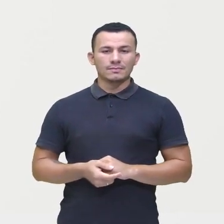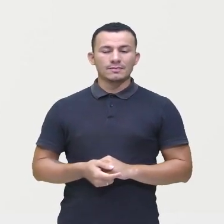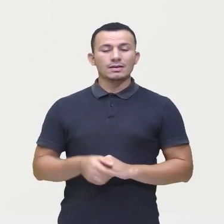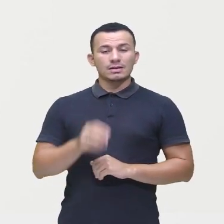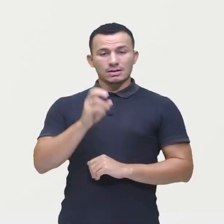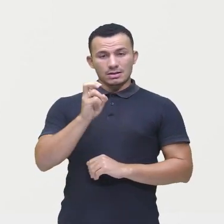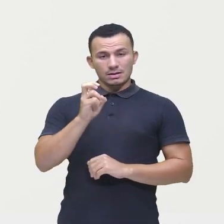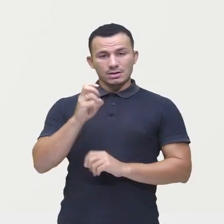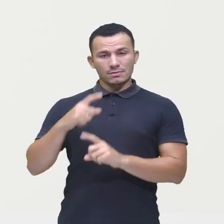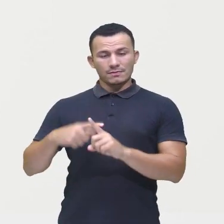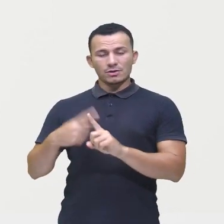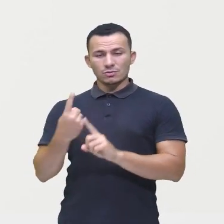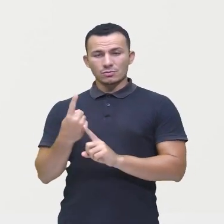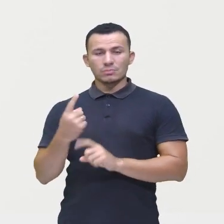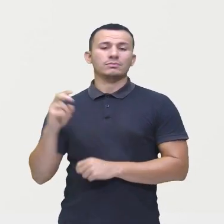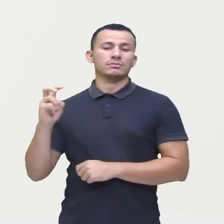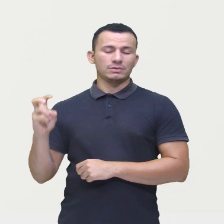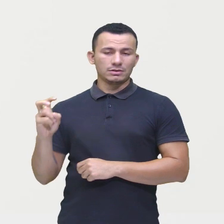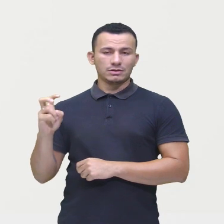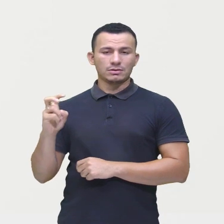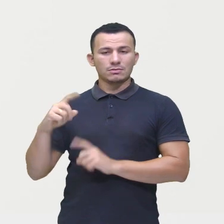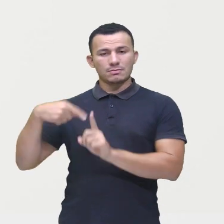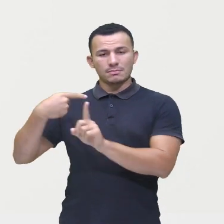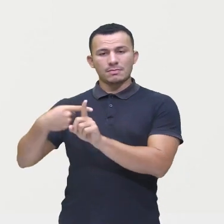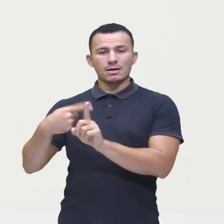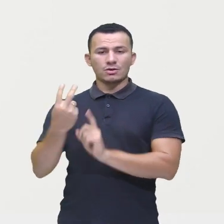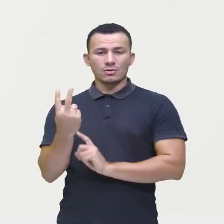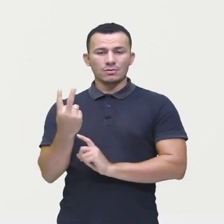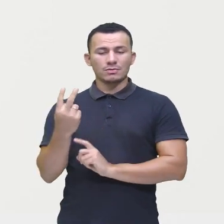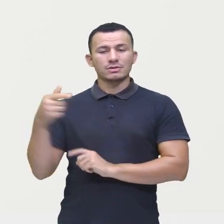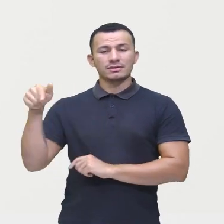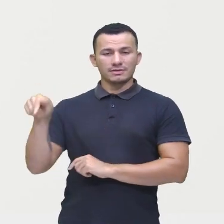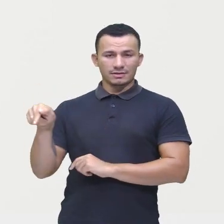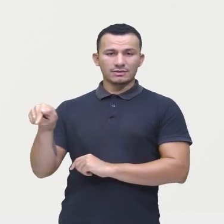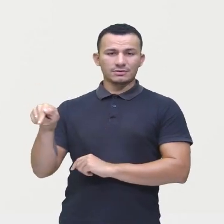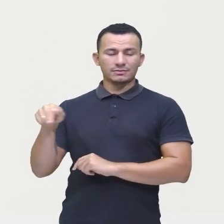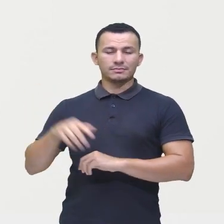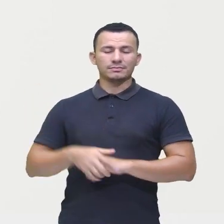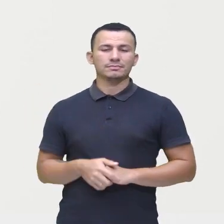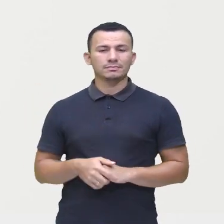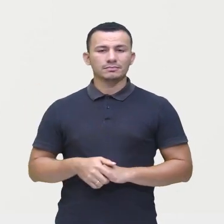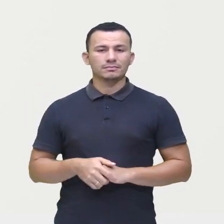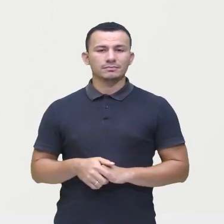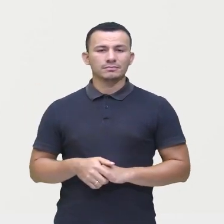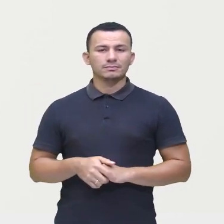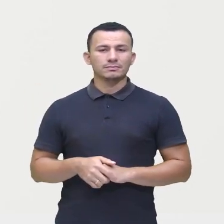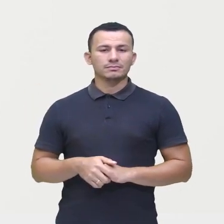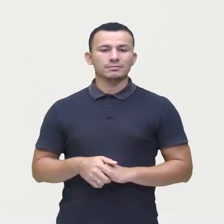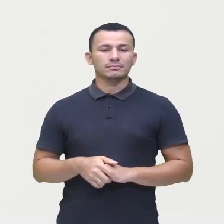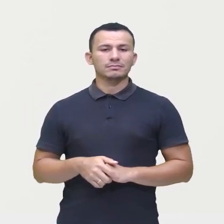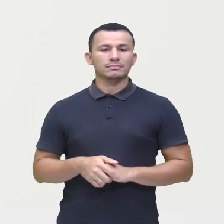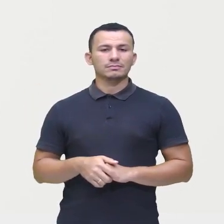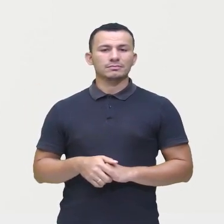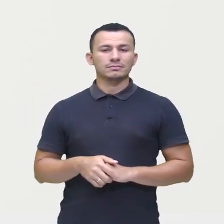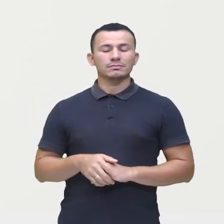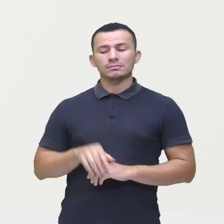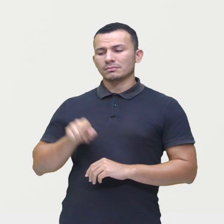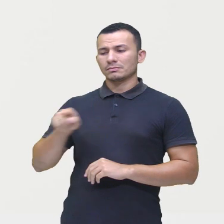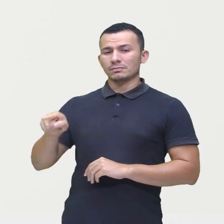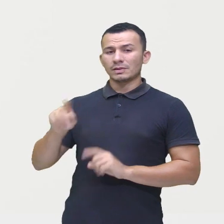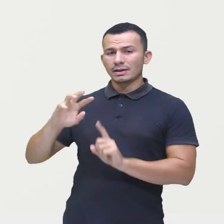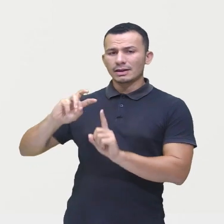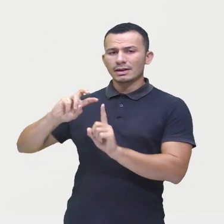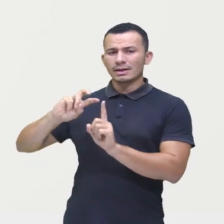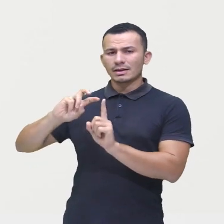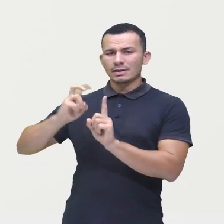1, 5. Com mais 2, 7. Então, quanto é que a outra ganhou? 700 bombons.